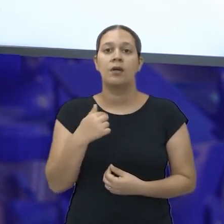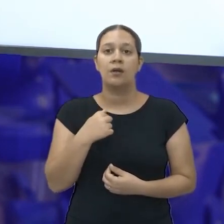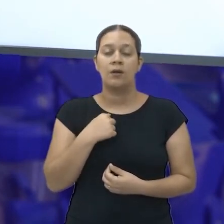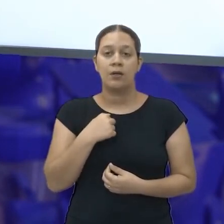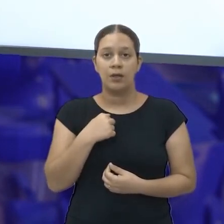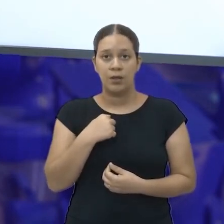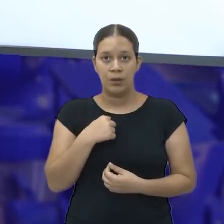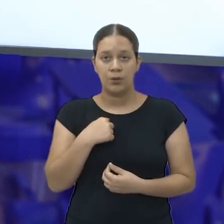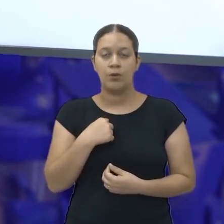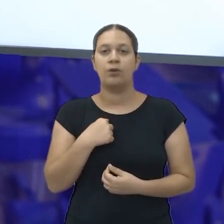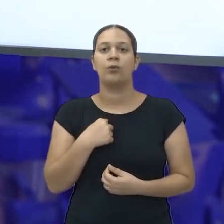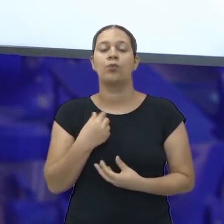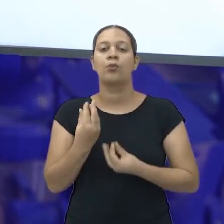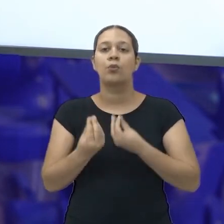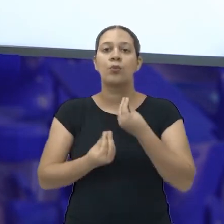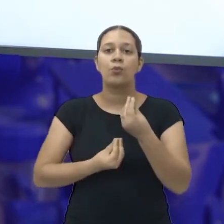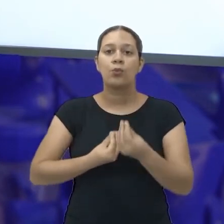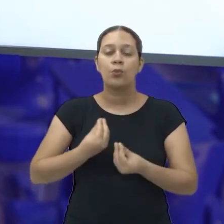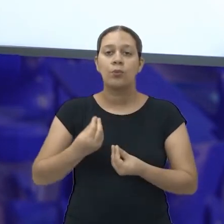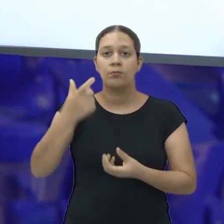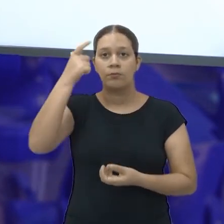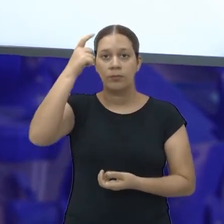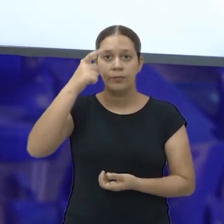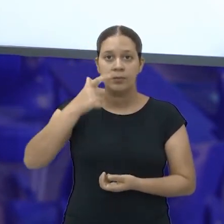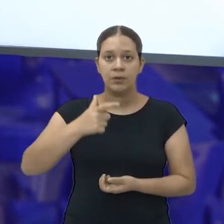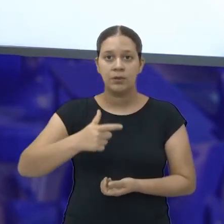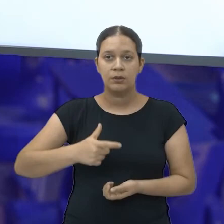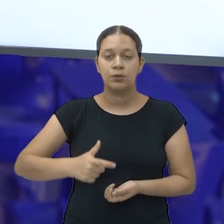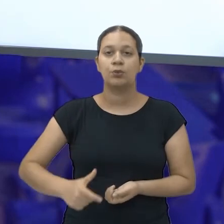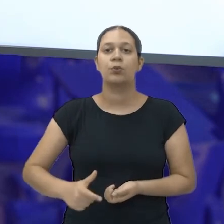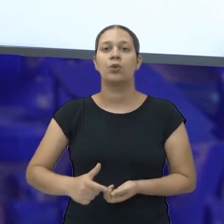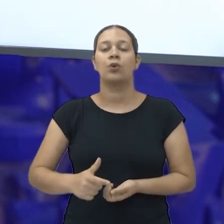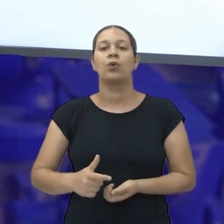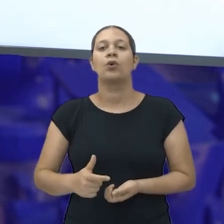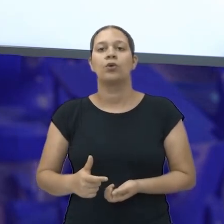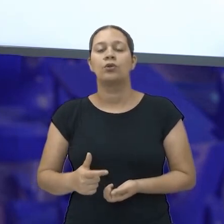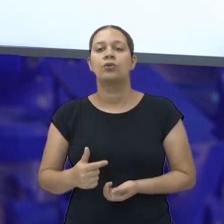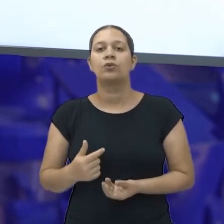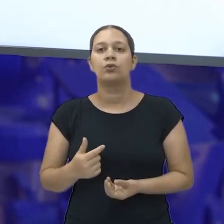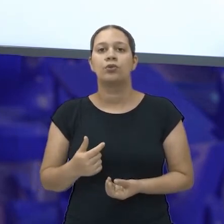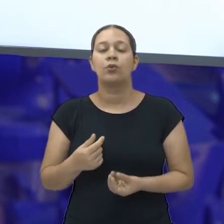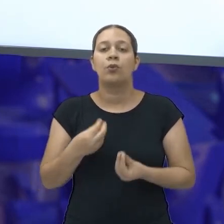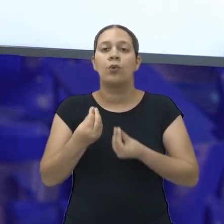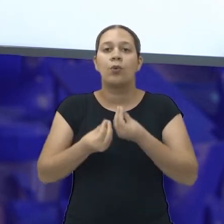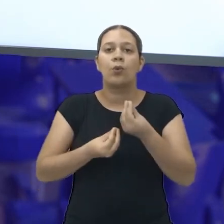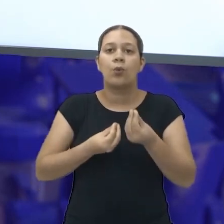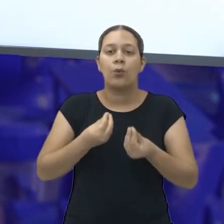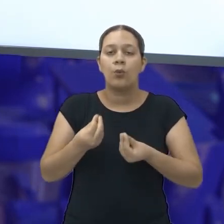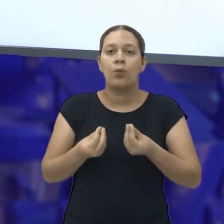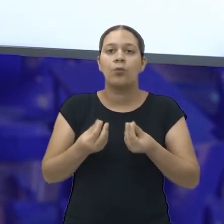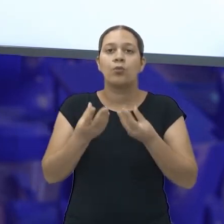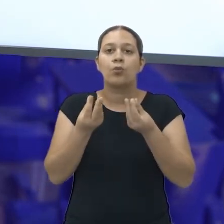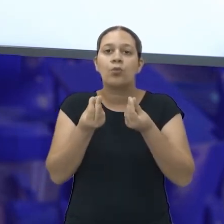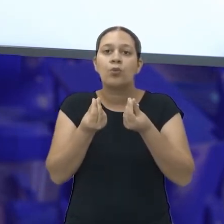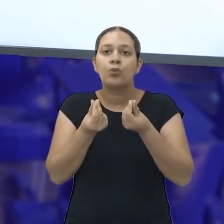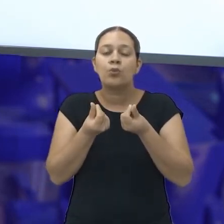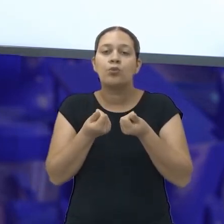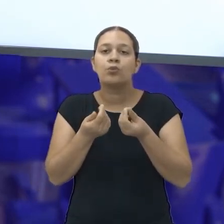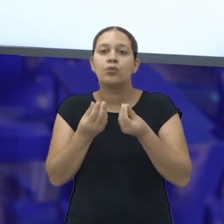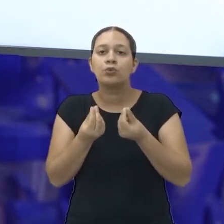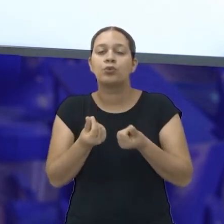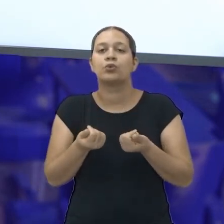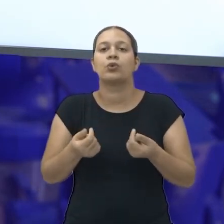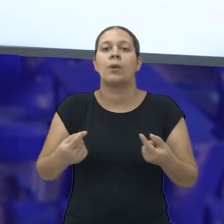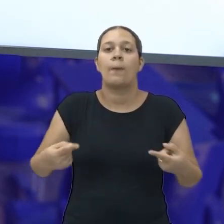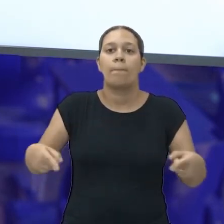a minha condição de sexualidade, quem escolhe sou eu. Não são os outros que vão escolher para mim. Os meus gostos culturais,